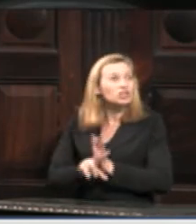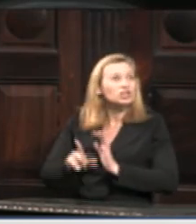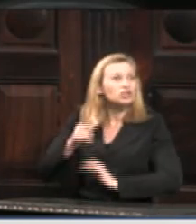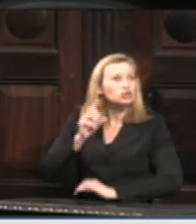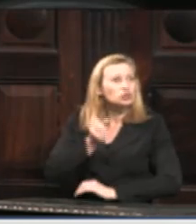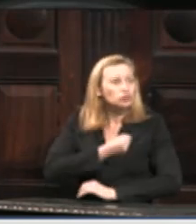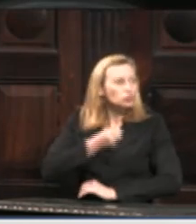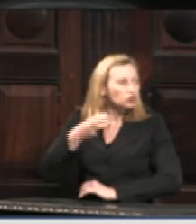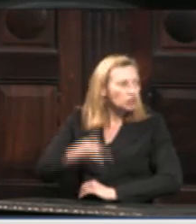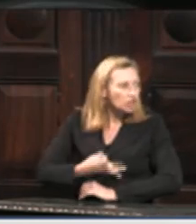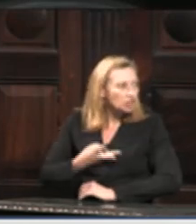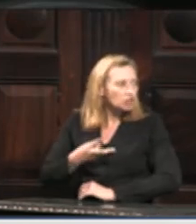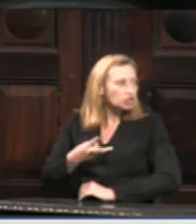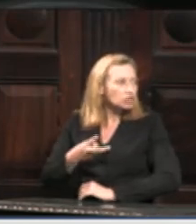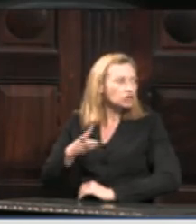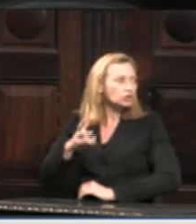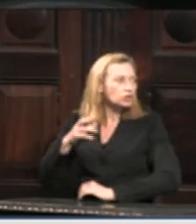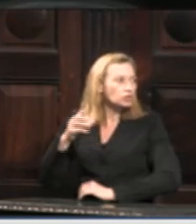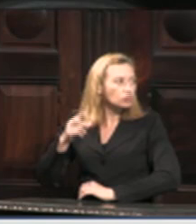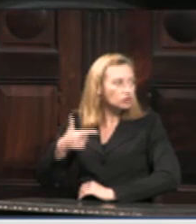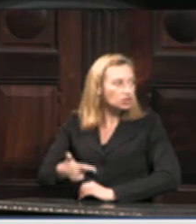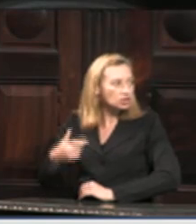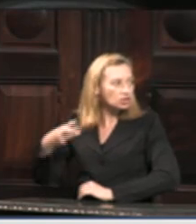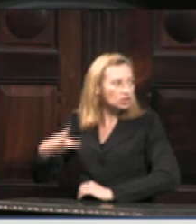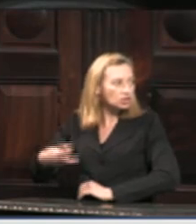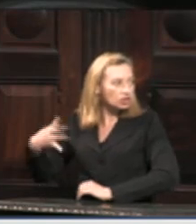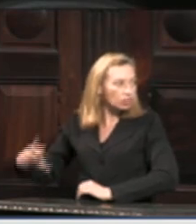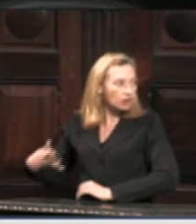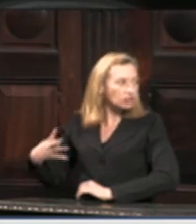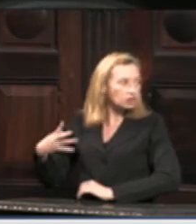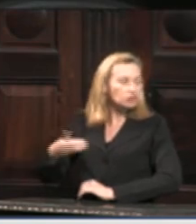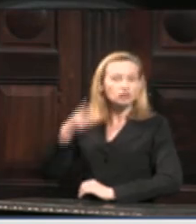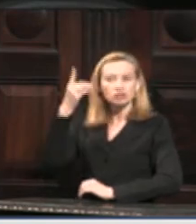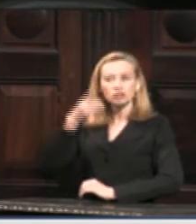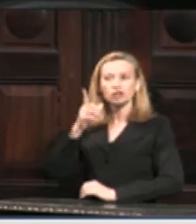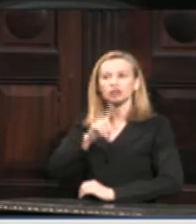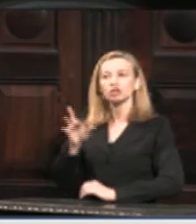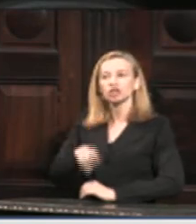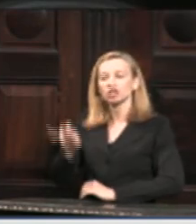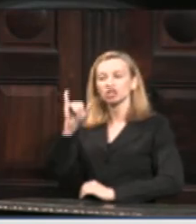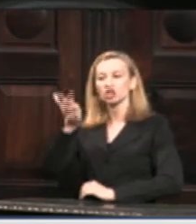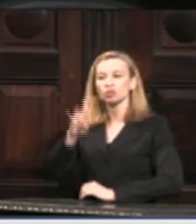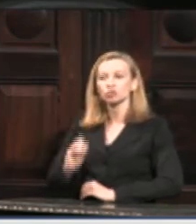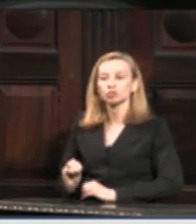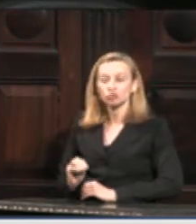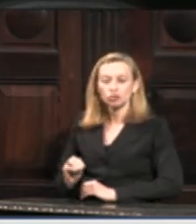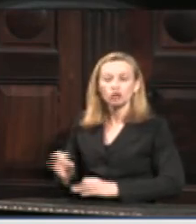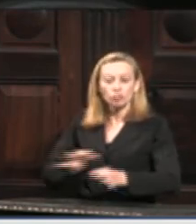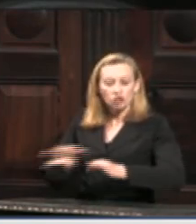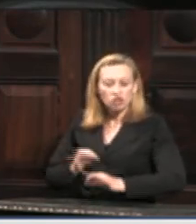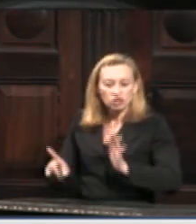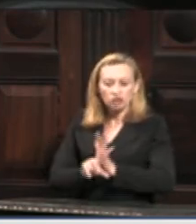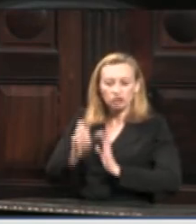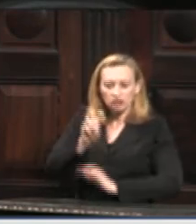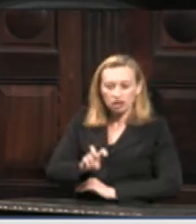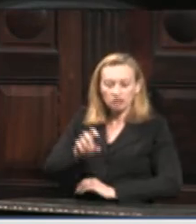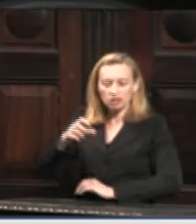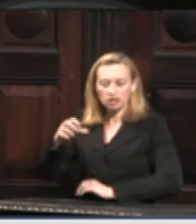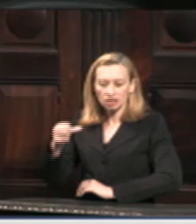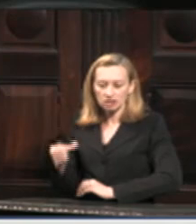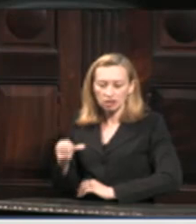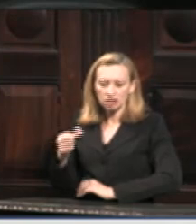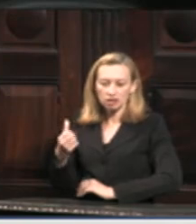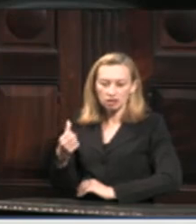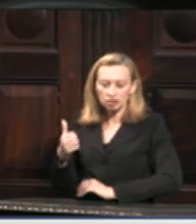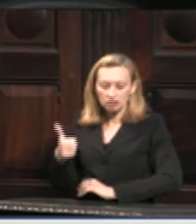número 3.234 de 2014, de autoria do deputado Iranildo Campos. Projeto de lei 568 de 2015, de